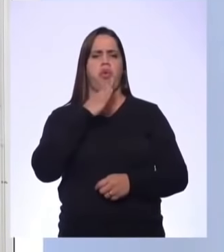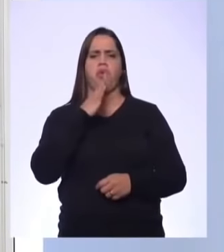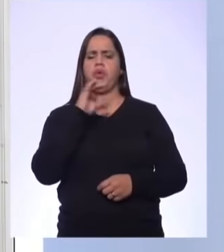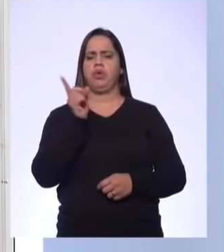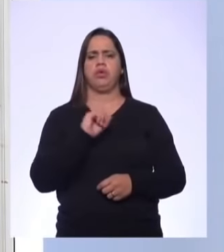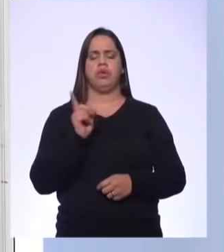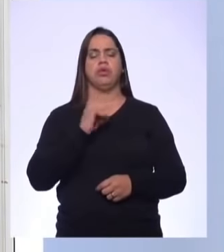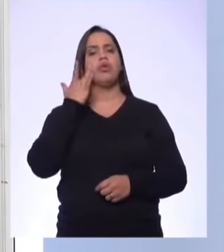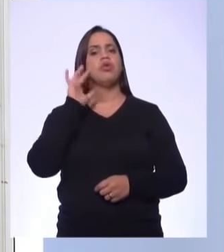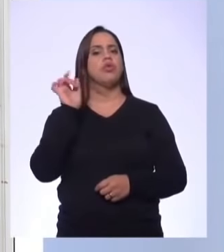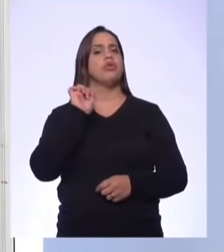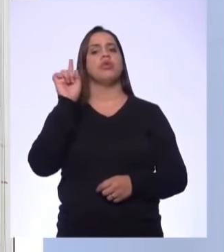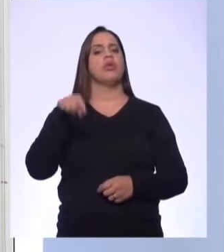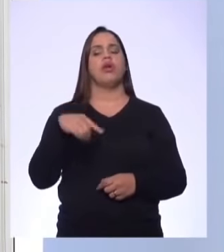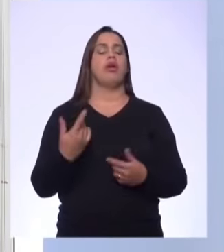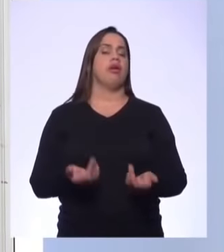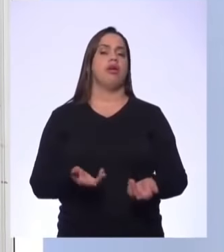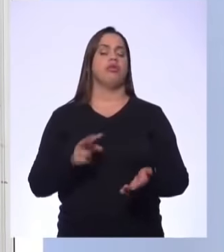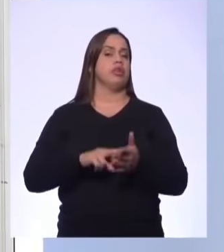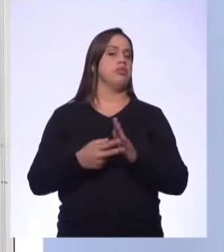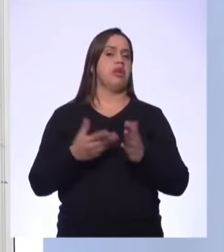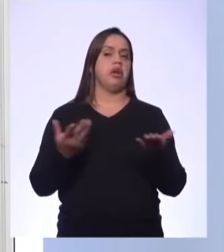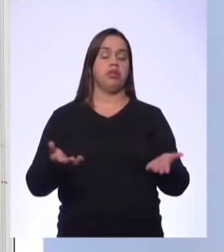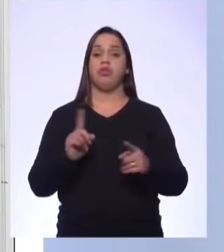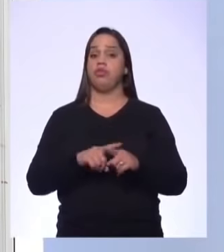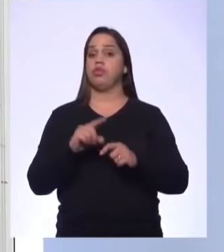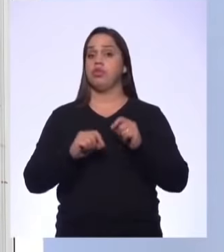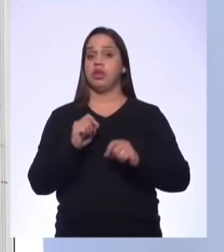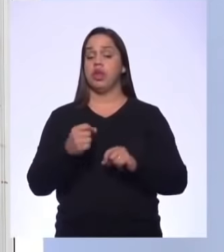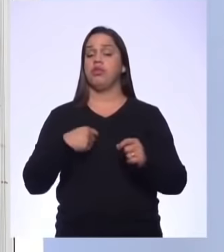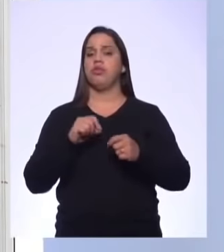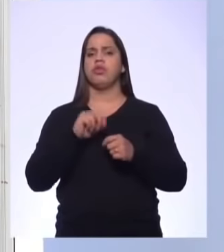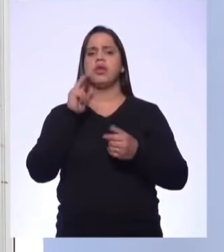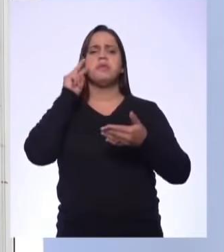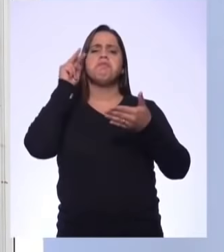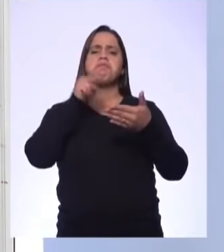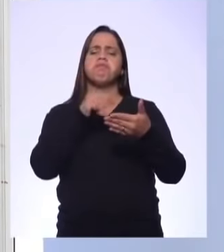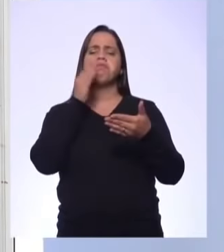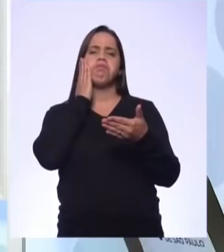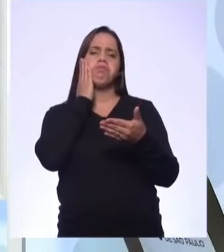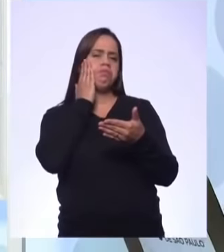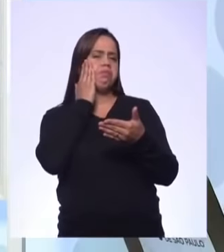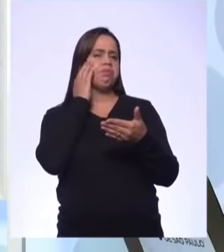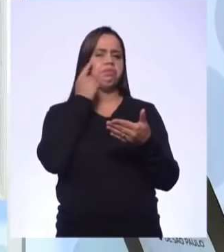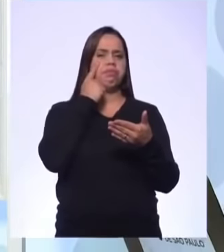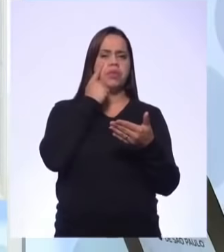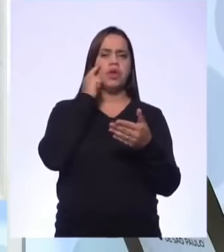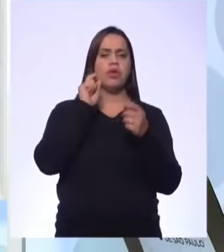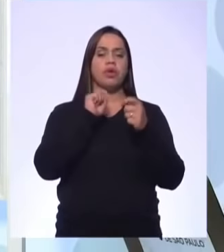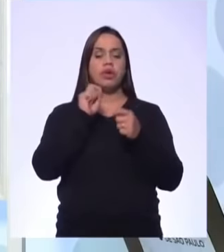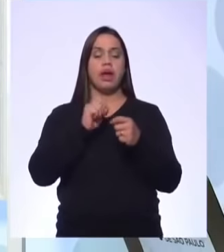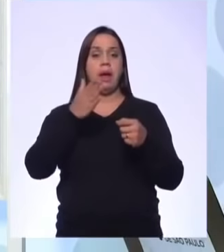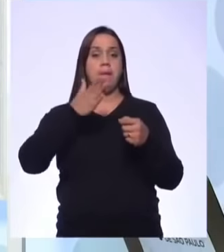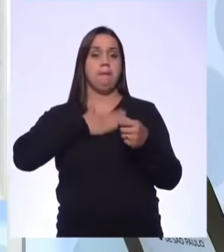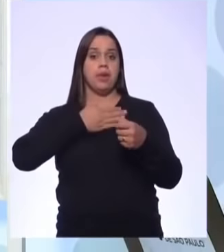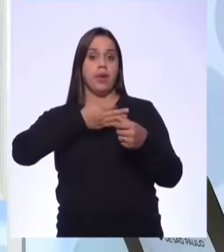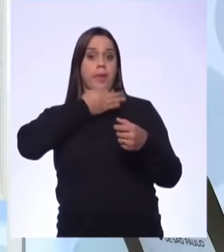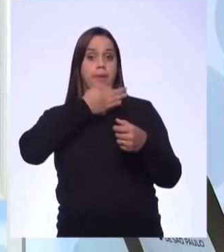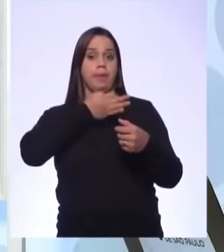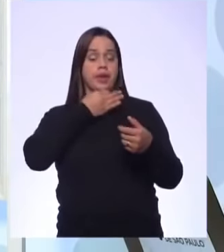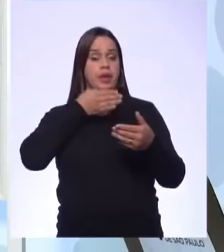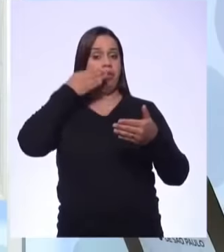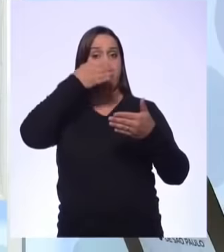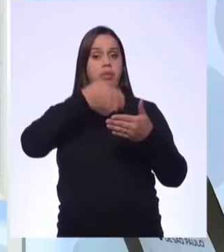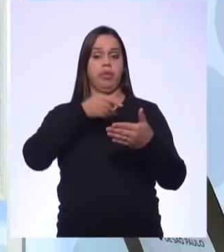não sei o que é o significado dela. Então, eu vou pôr a inferência. O que é a inferência? Eu pôr a minha opinião do que eu acho que